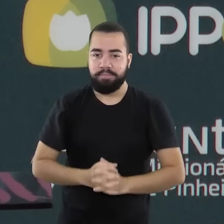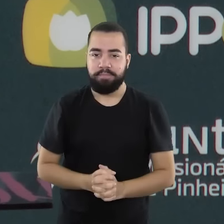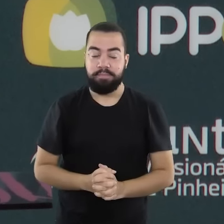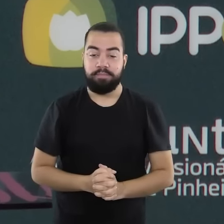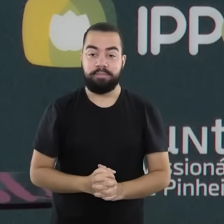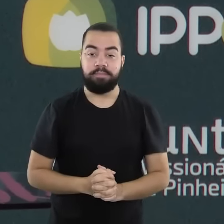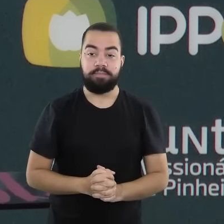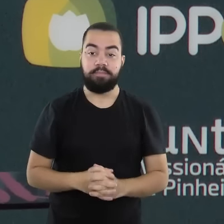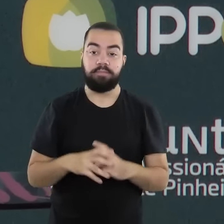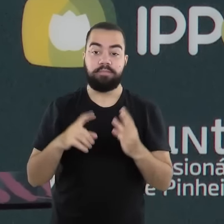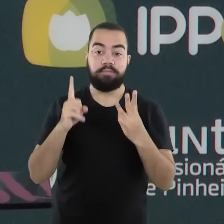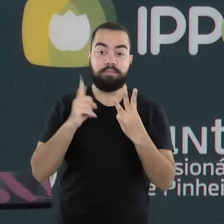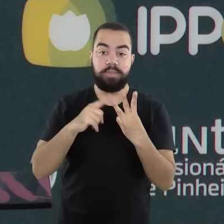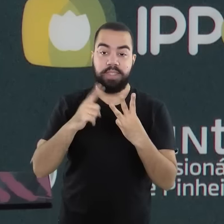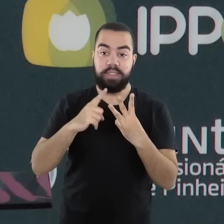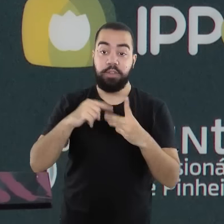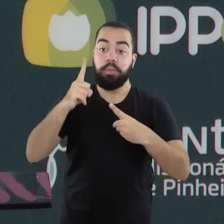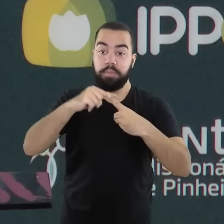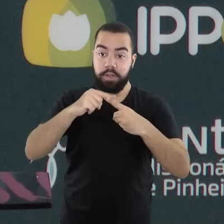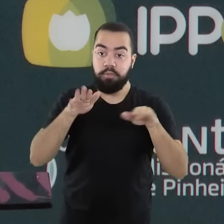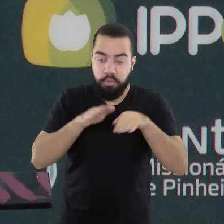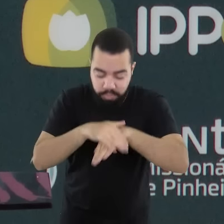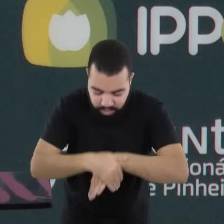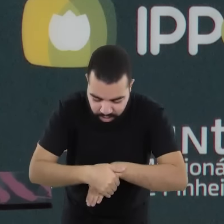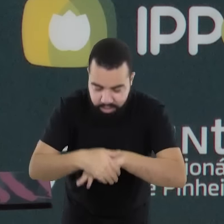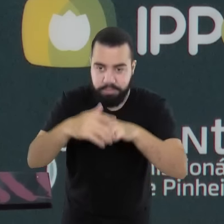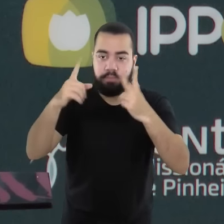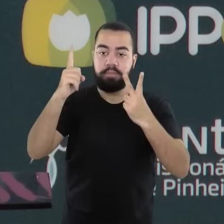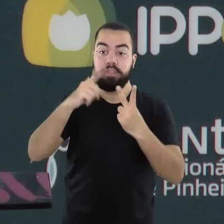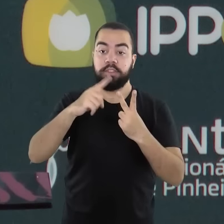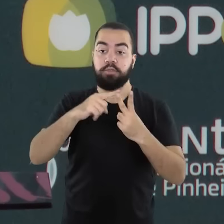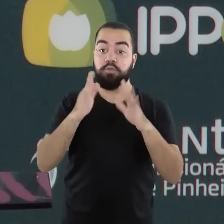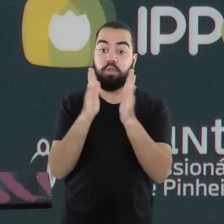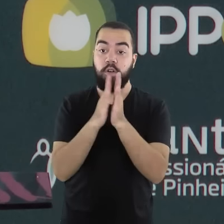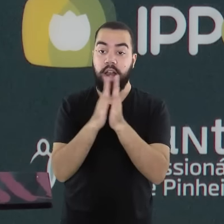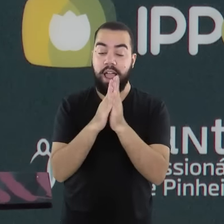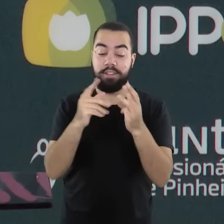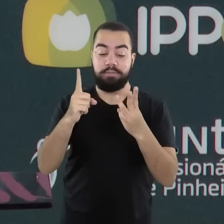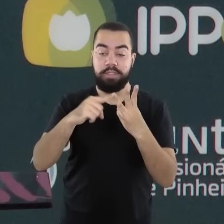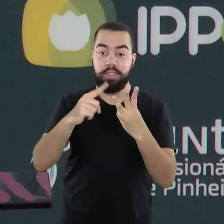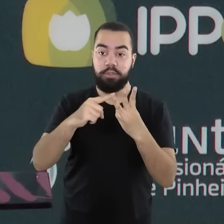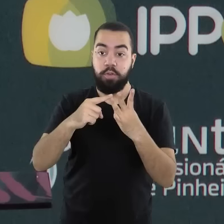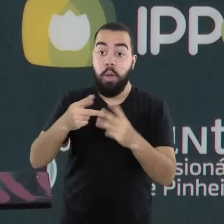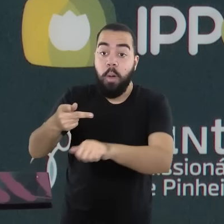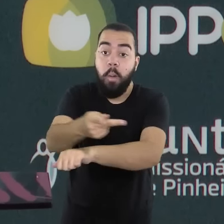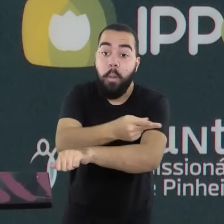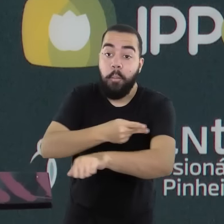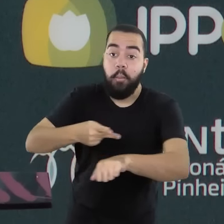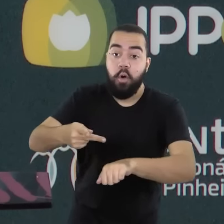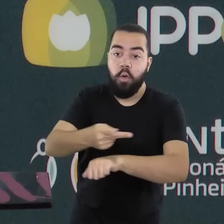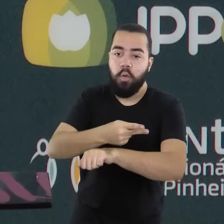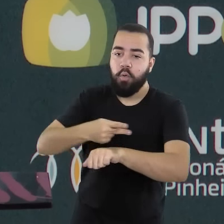Mas tem outra coisa. Qual o terceiro exigente aí que diz? E me buscar.